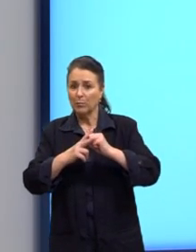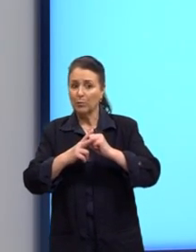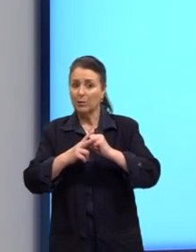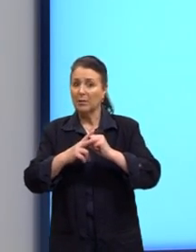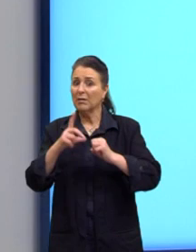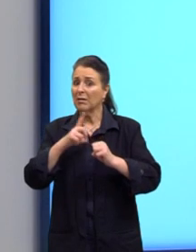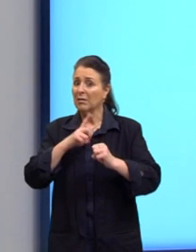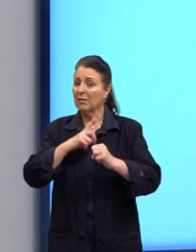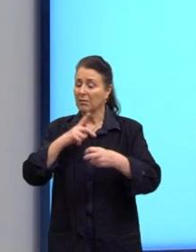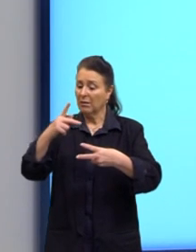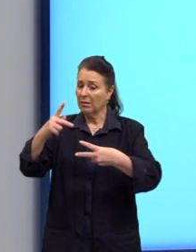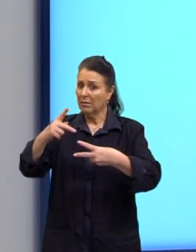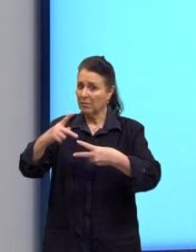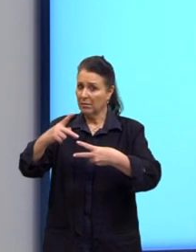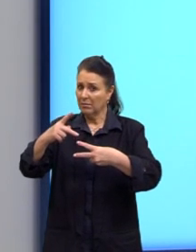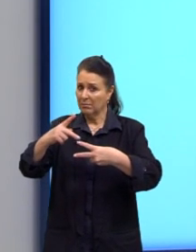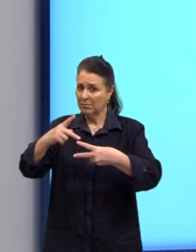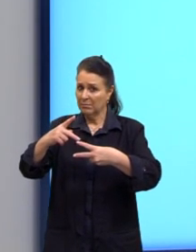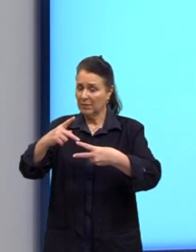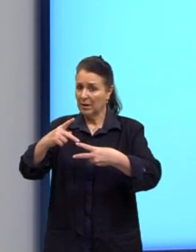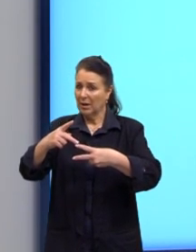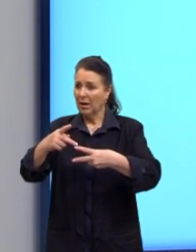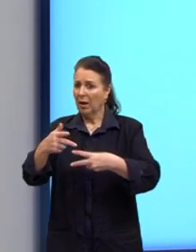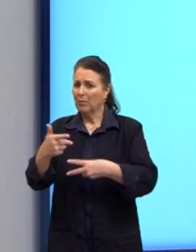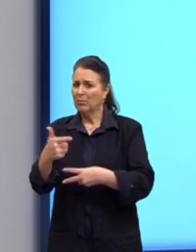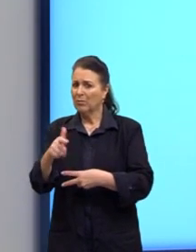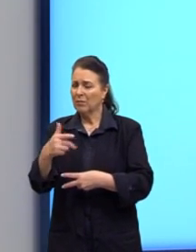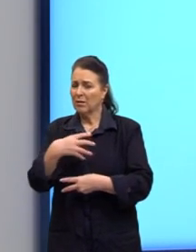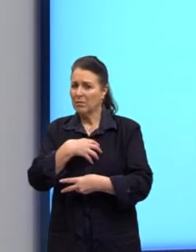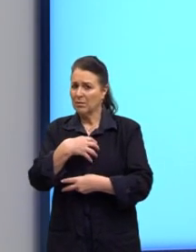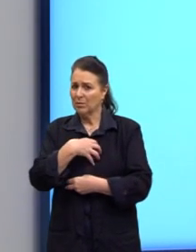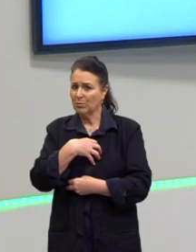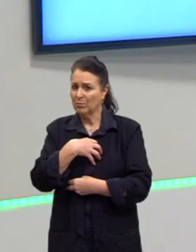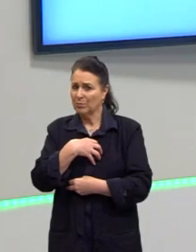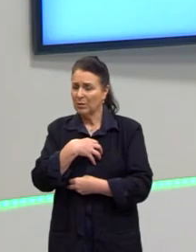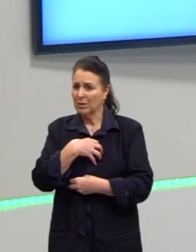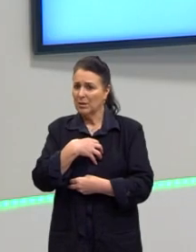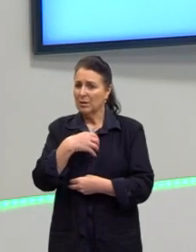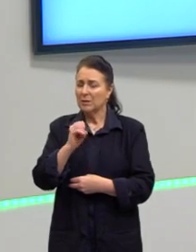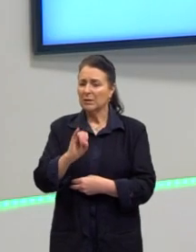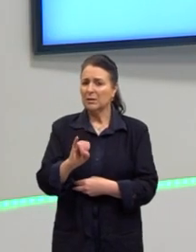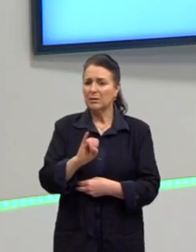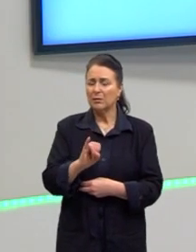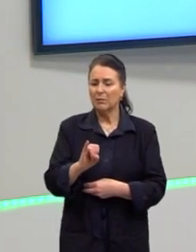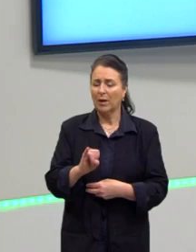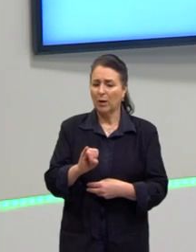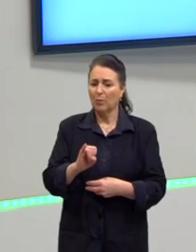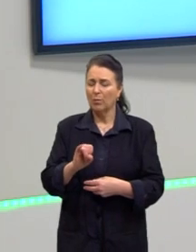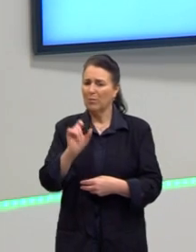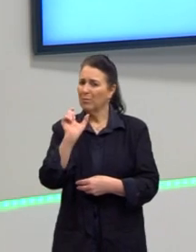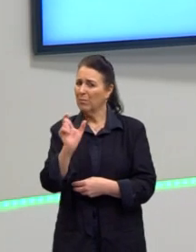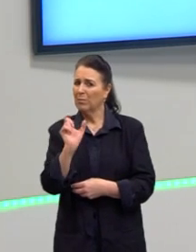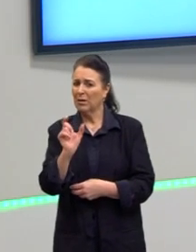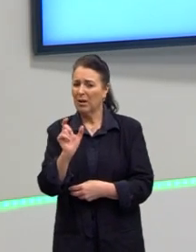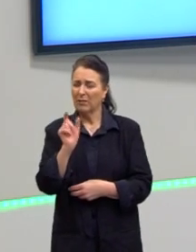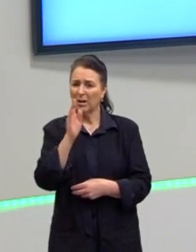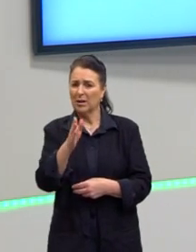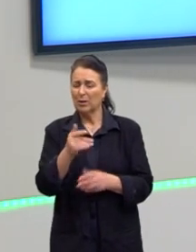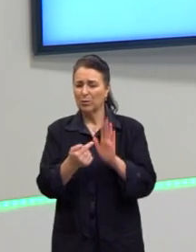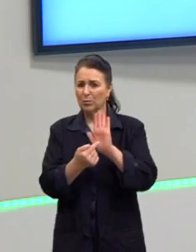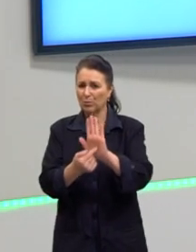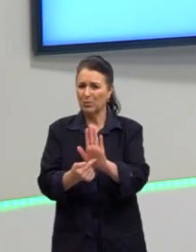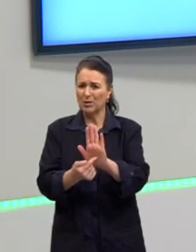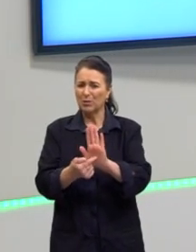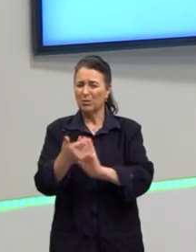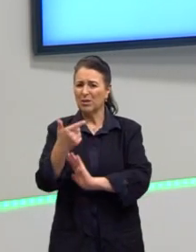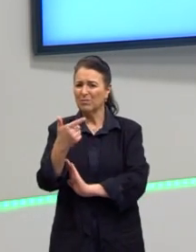que não não faz sentido Se eu jogar uma uma expressão ali no meio eu tô mostrando que ele